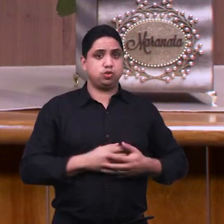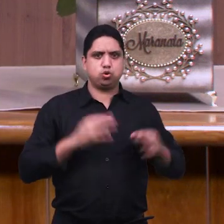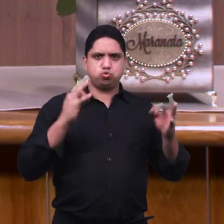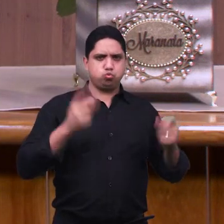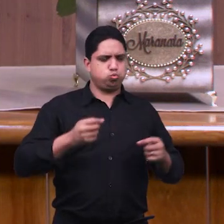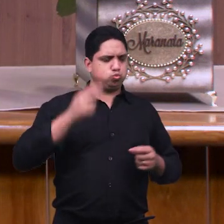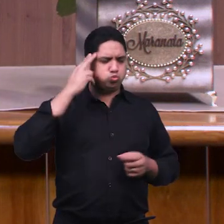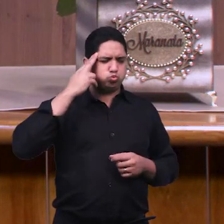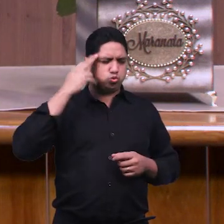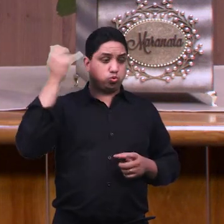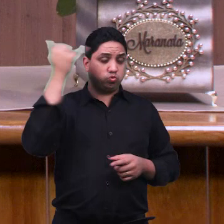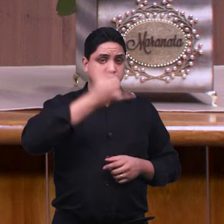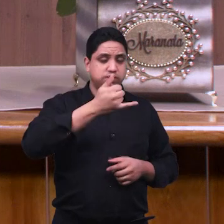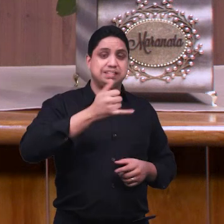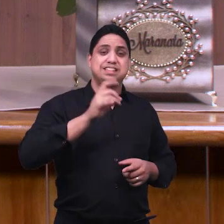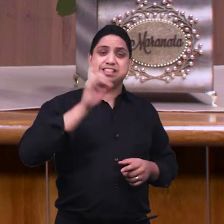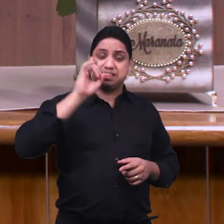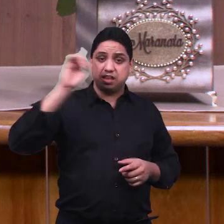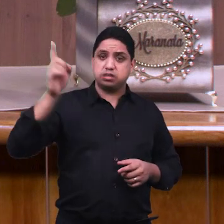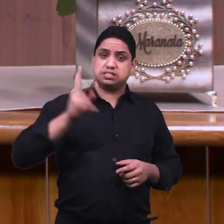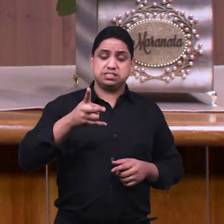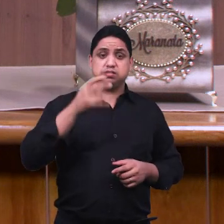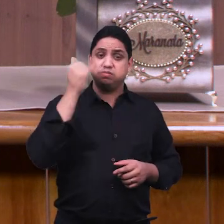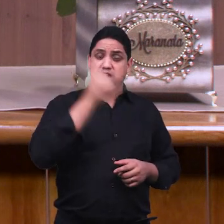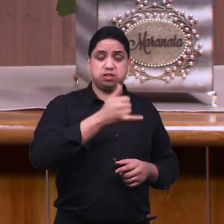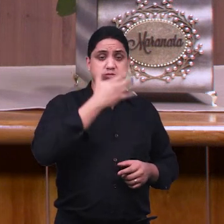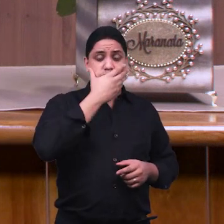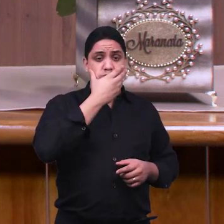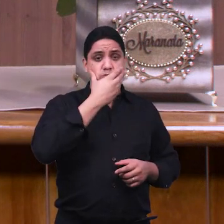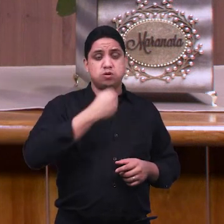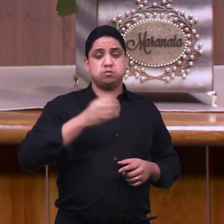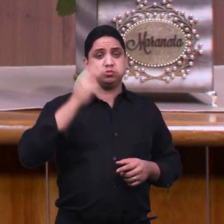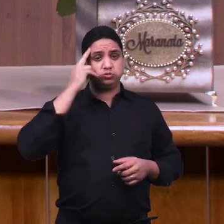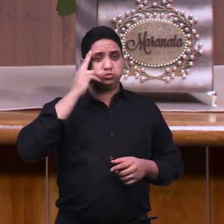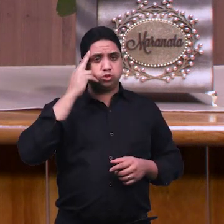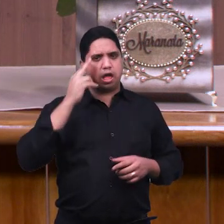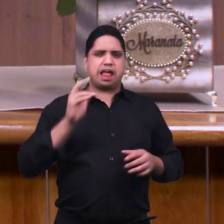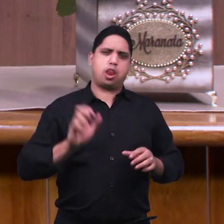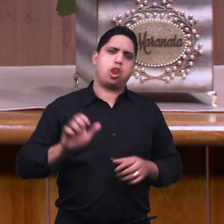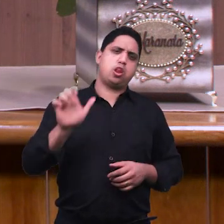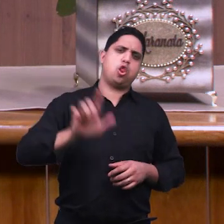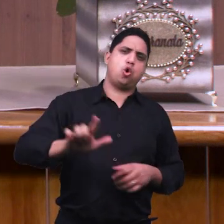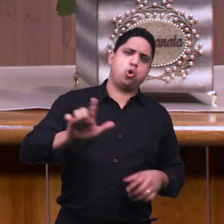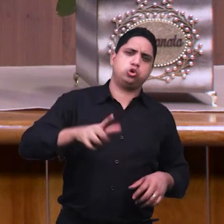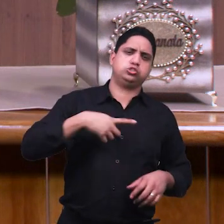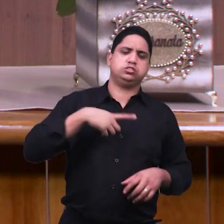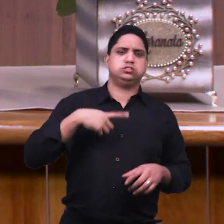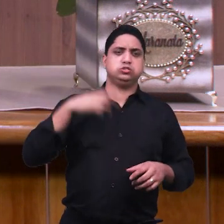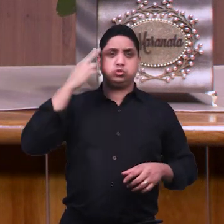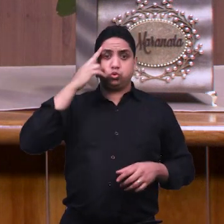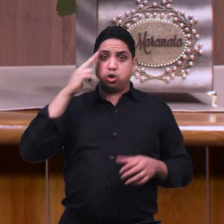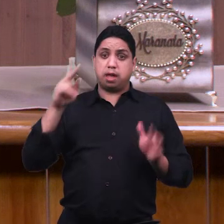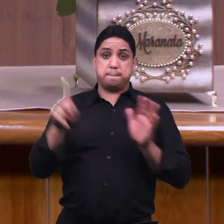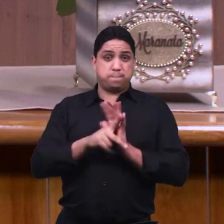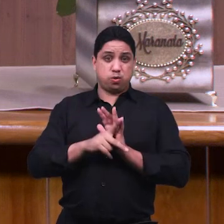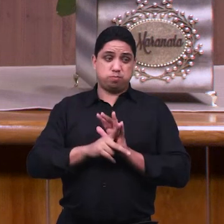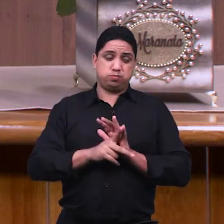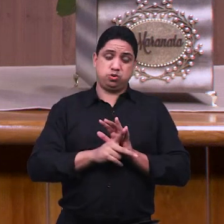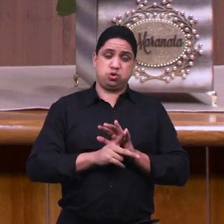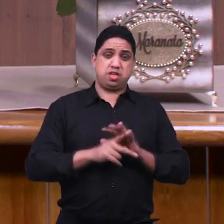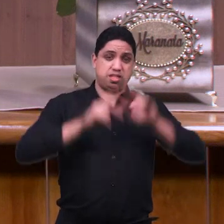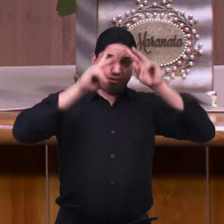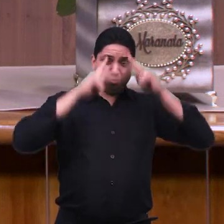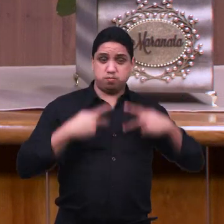tudo orientado por sonhos. Então Deus sempre falou por sonhos. Evidentemente tem sonhos que não são do Senhor. Então tem que ter o discernimento, tem sonhos